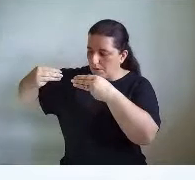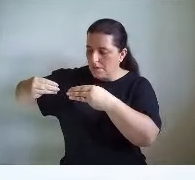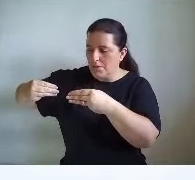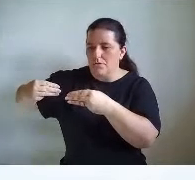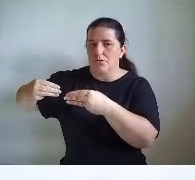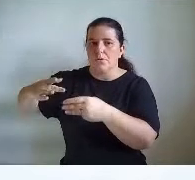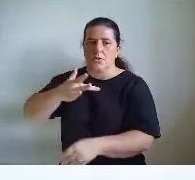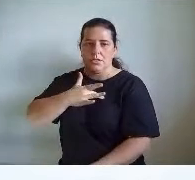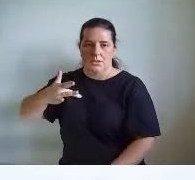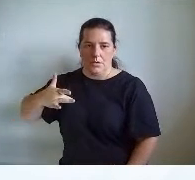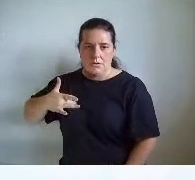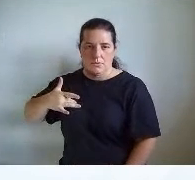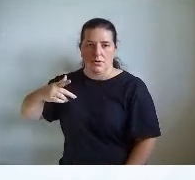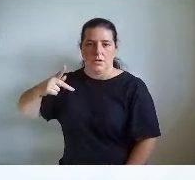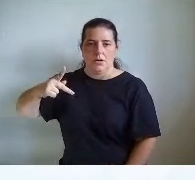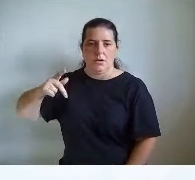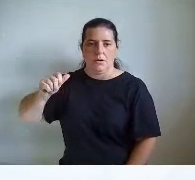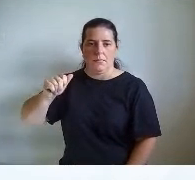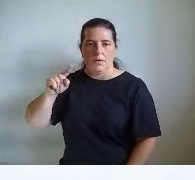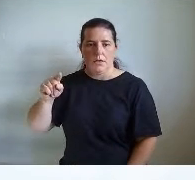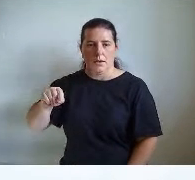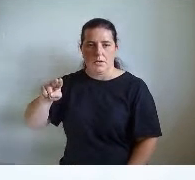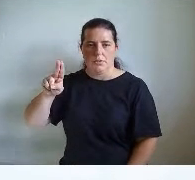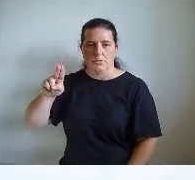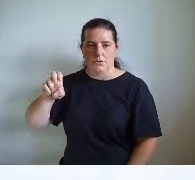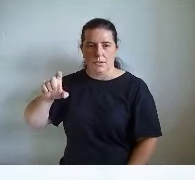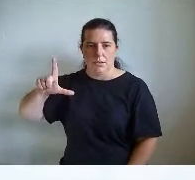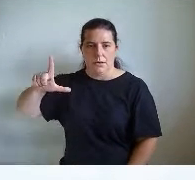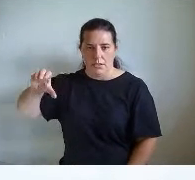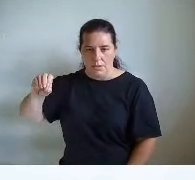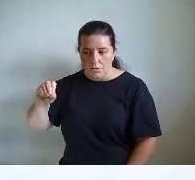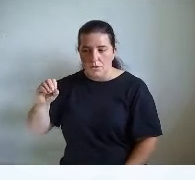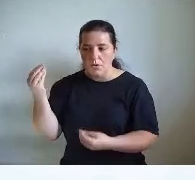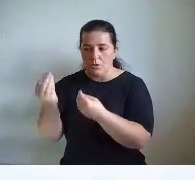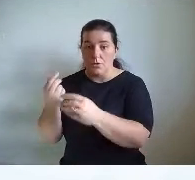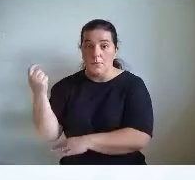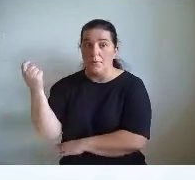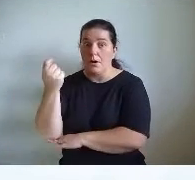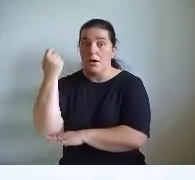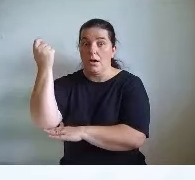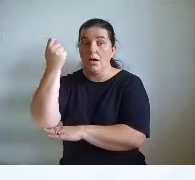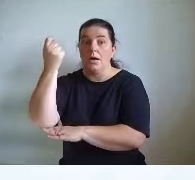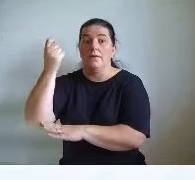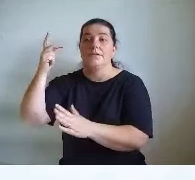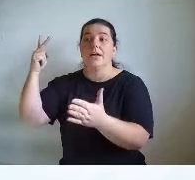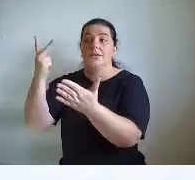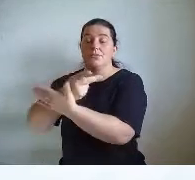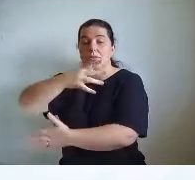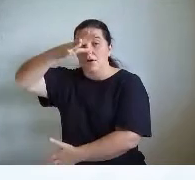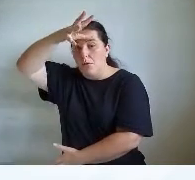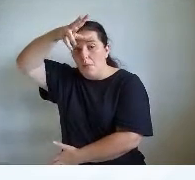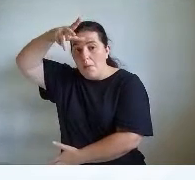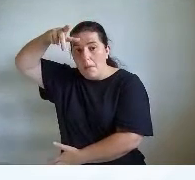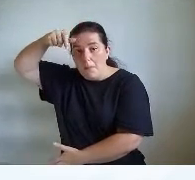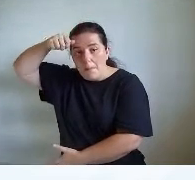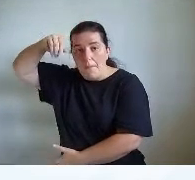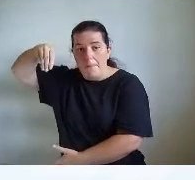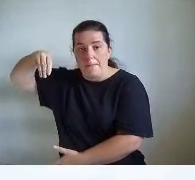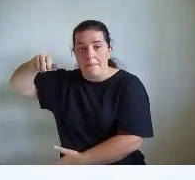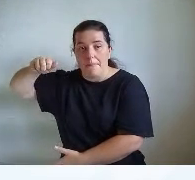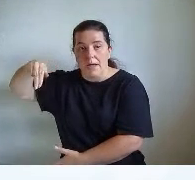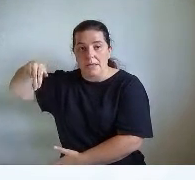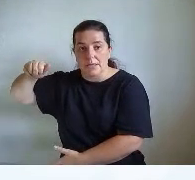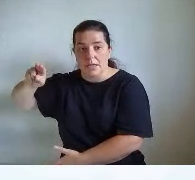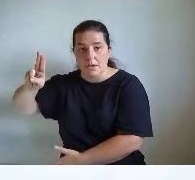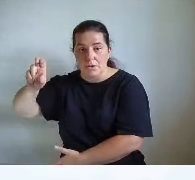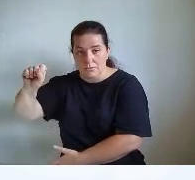né, no início da entrevista, em relação à grave situação que aconteceu em Manaus, há coisa de um mês, que ainda permanece até hoje.